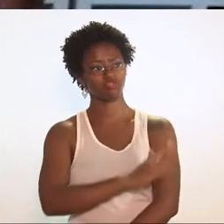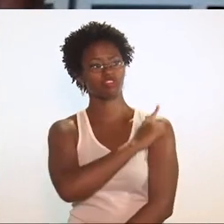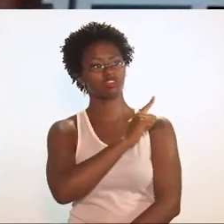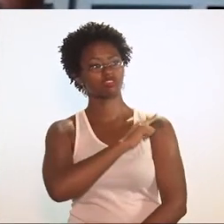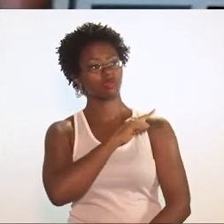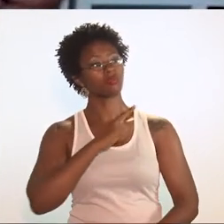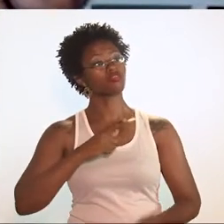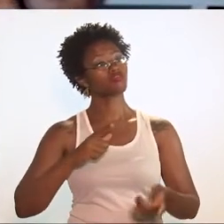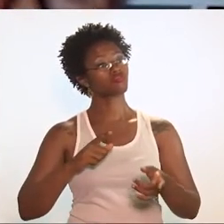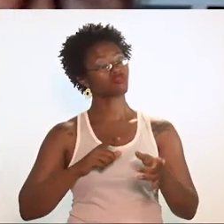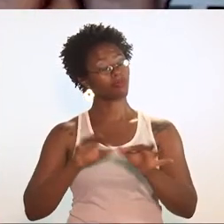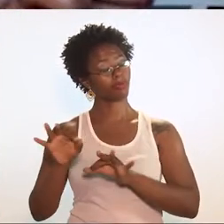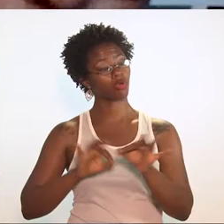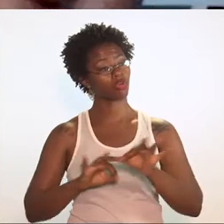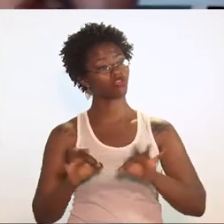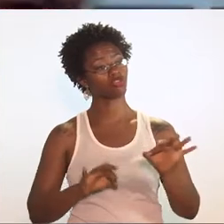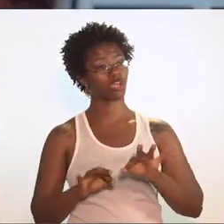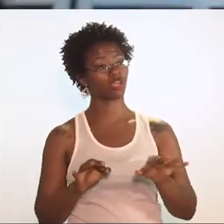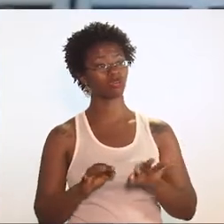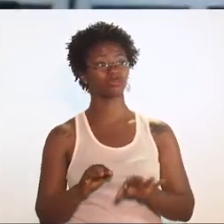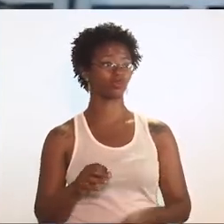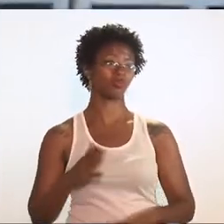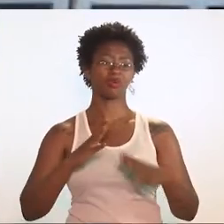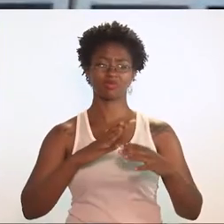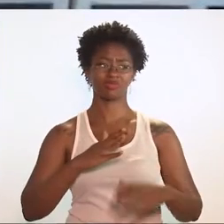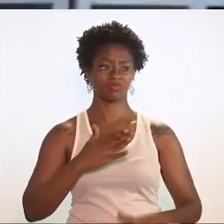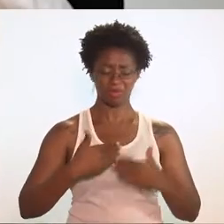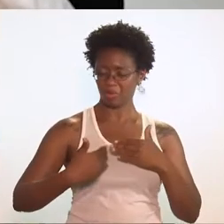com gerenciamento de projetos. Como é que tudo isso começou?